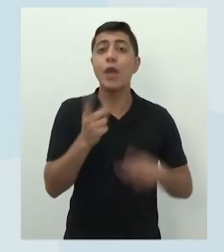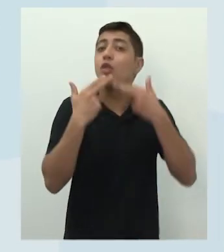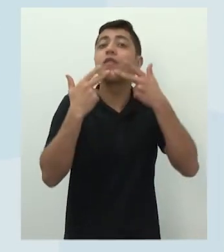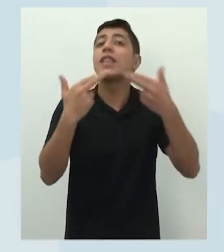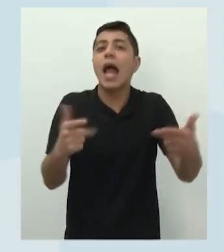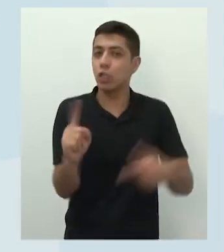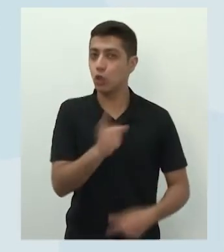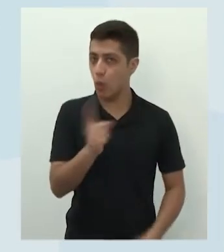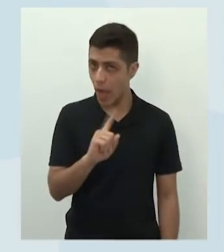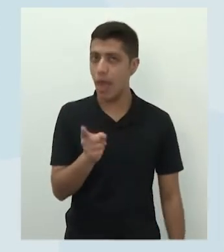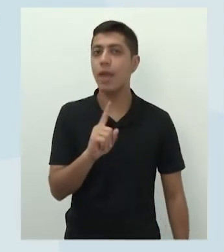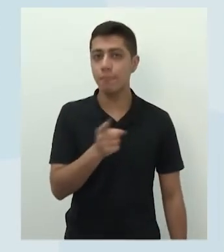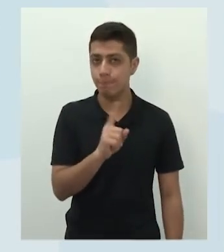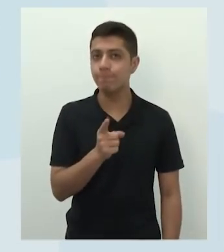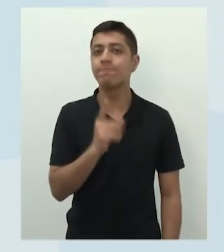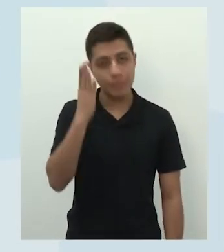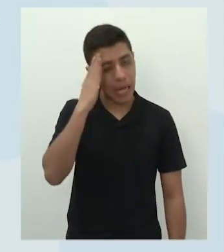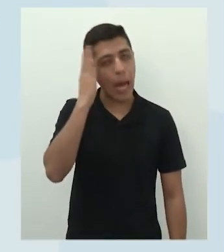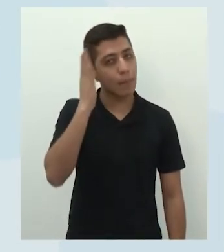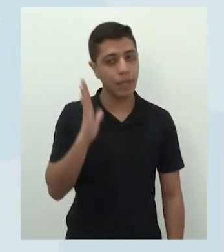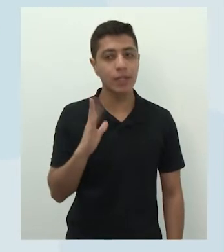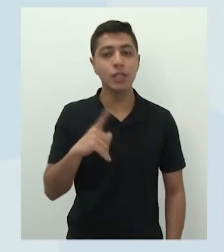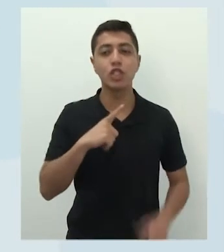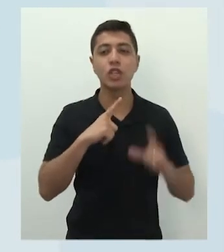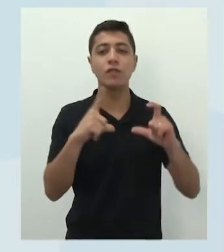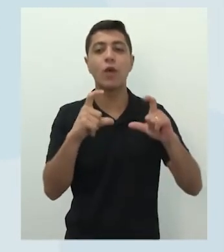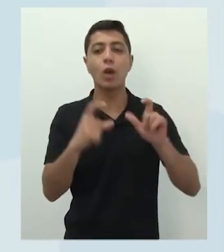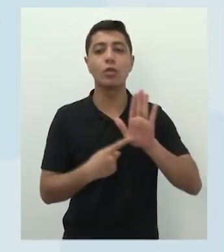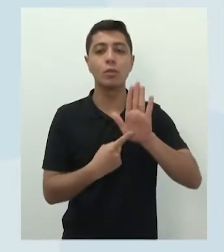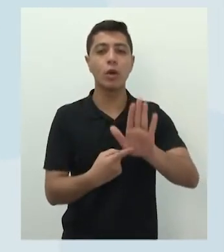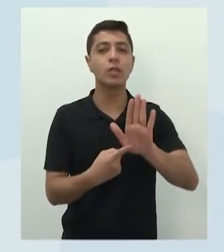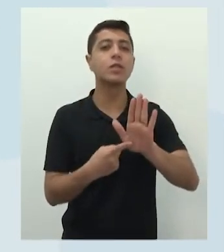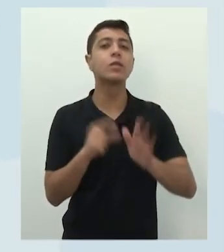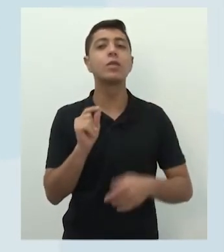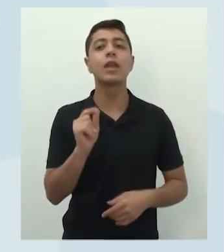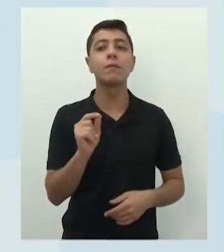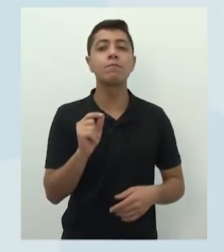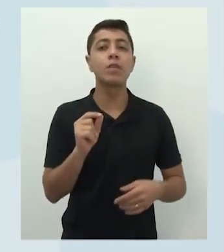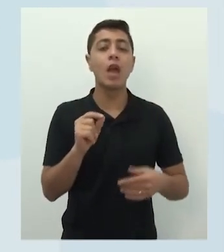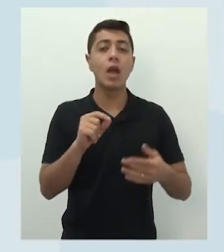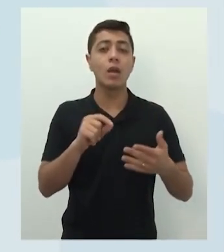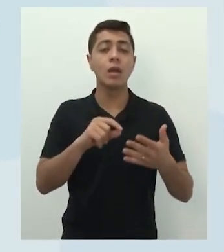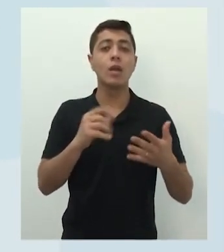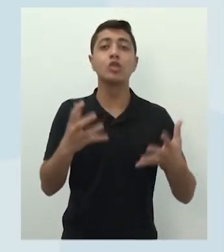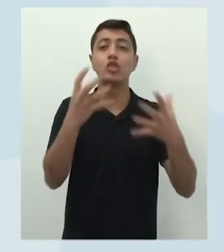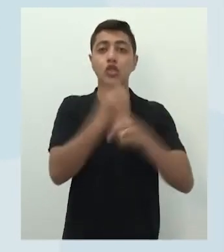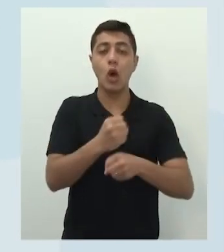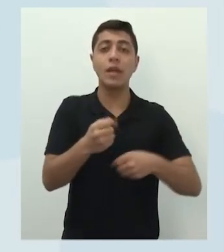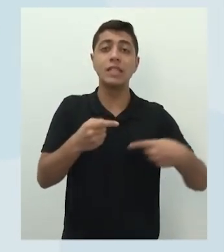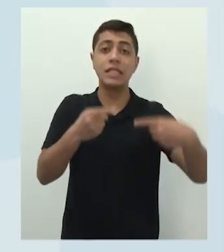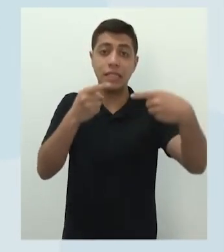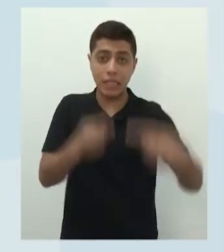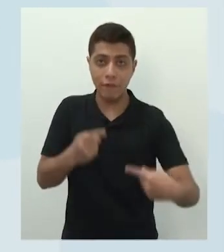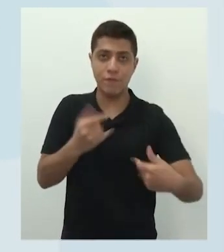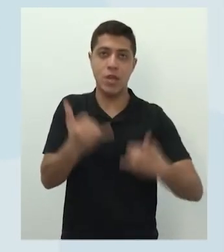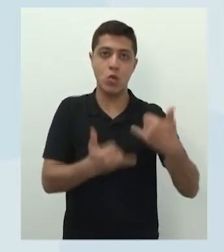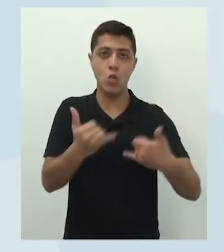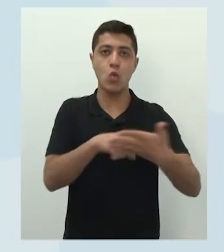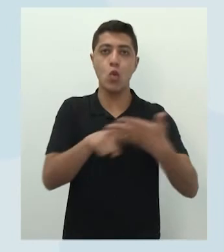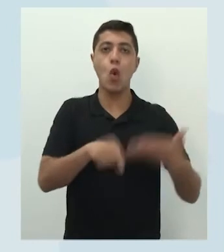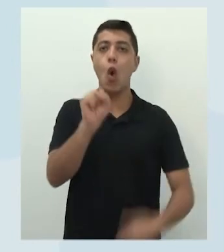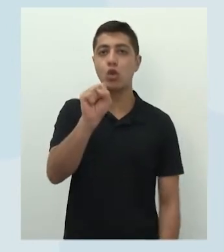desafio da asfixia como um desafio importante entre os adolescentes. Passa o próximo para mim. Há